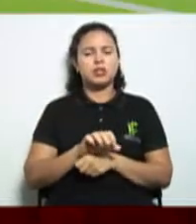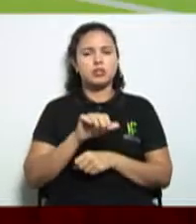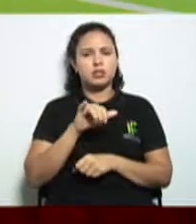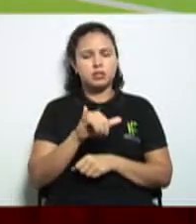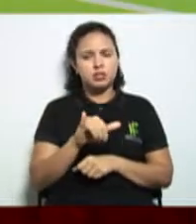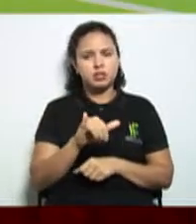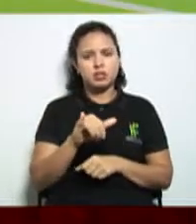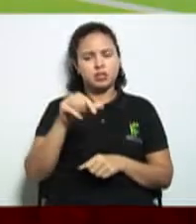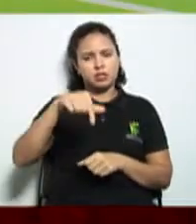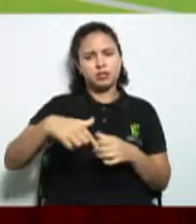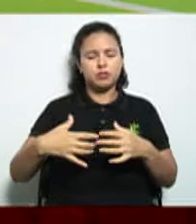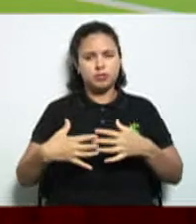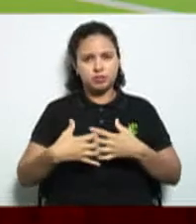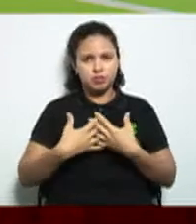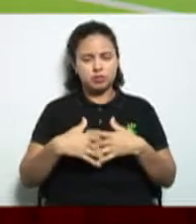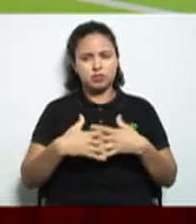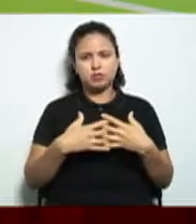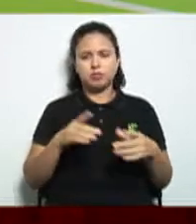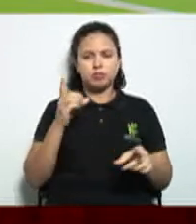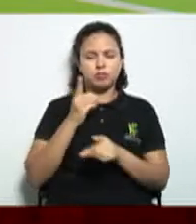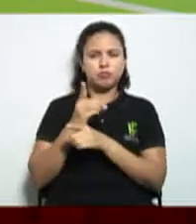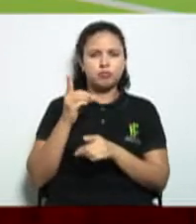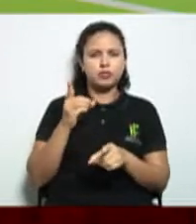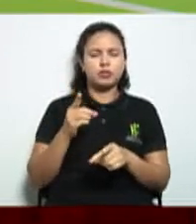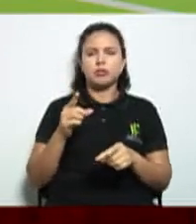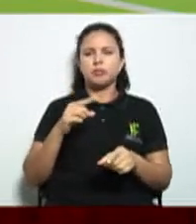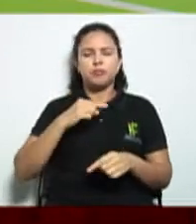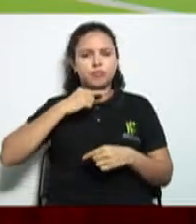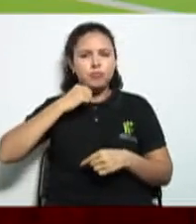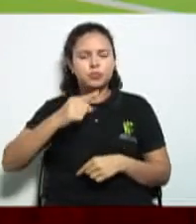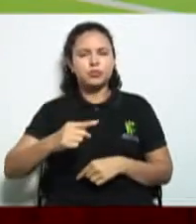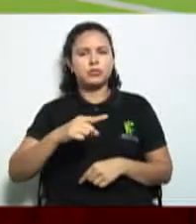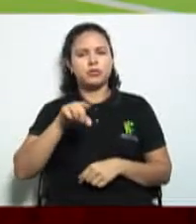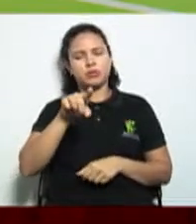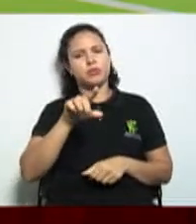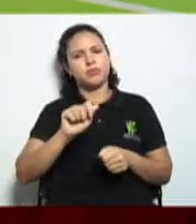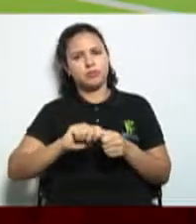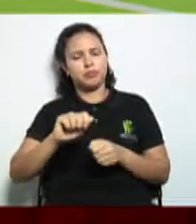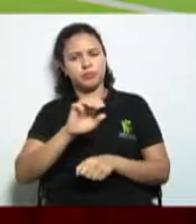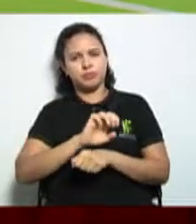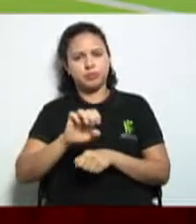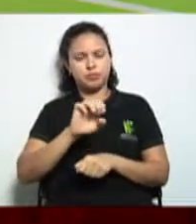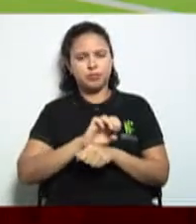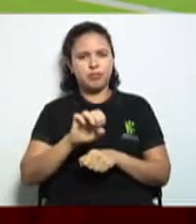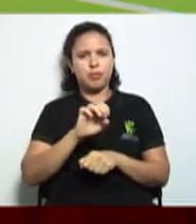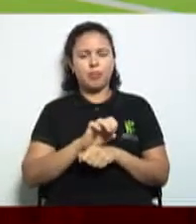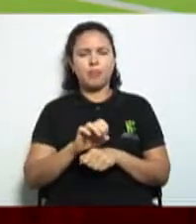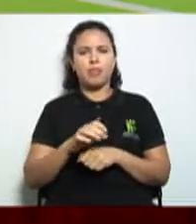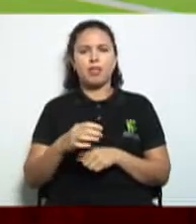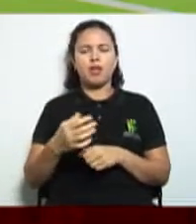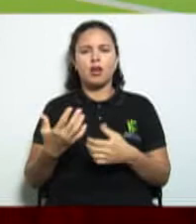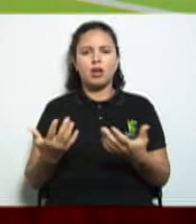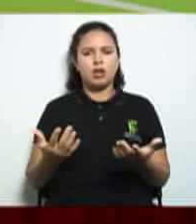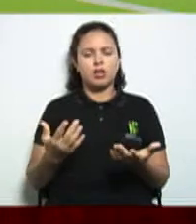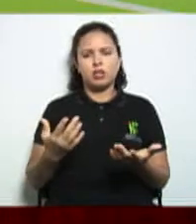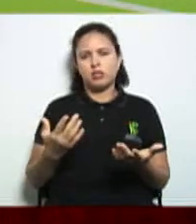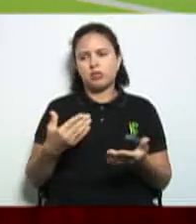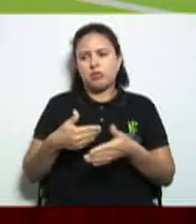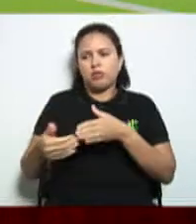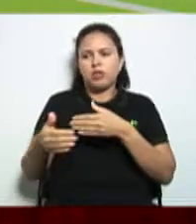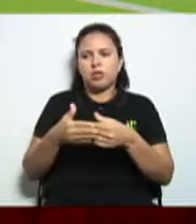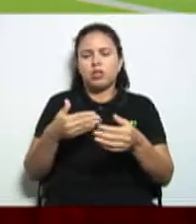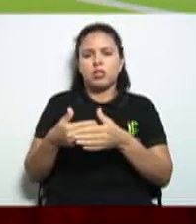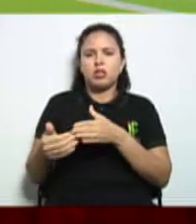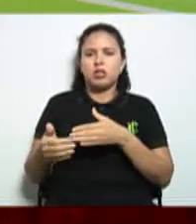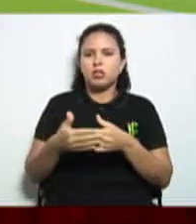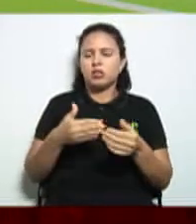o Instituto identificar que não é possível você realizar o estágio, também não é assim, olha, eu não achei nada por aqui não, gente, ó,